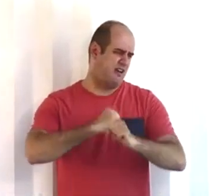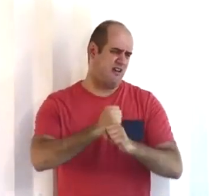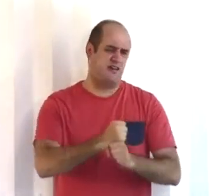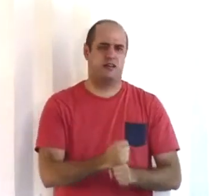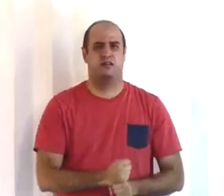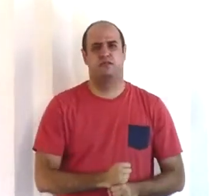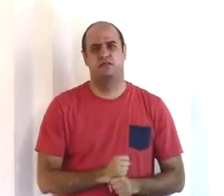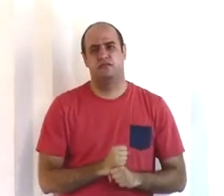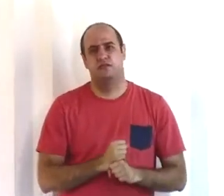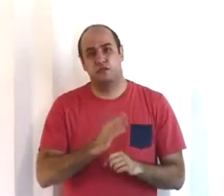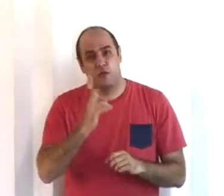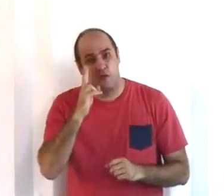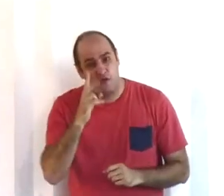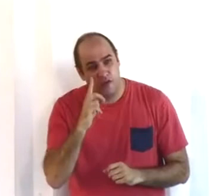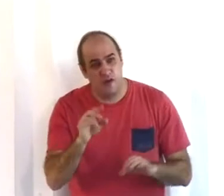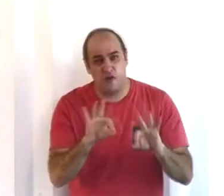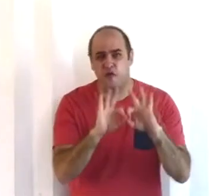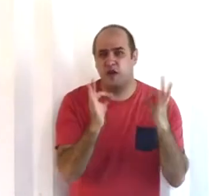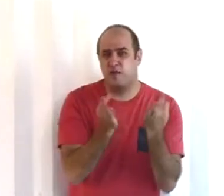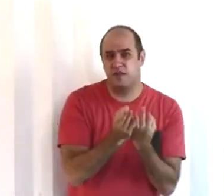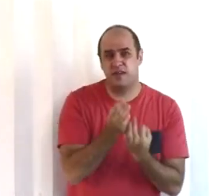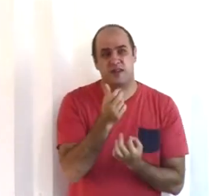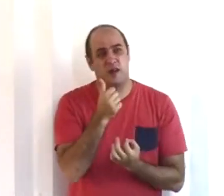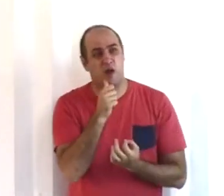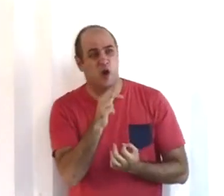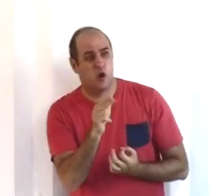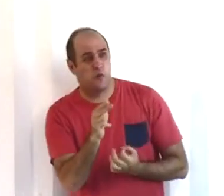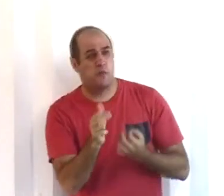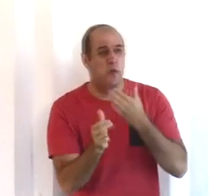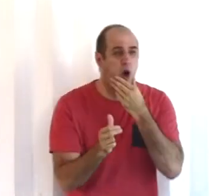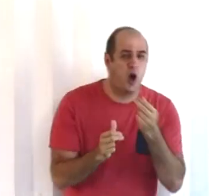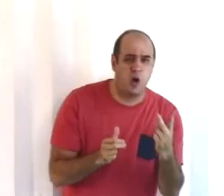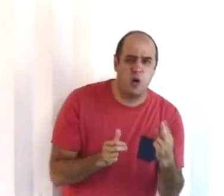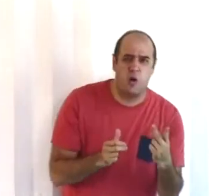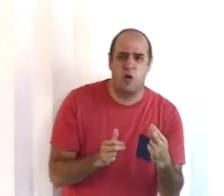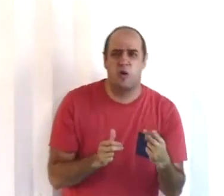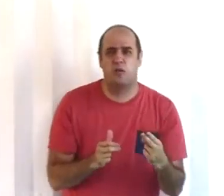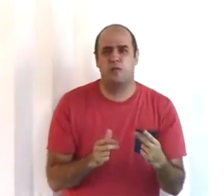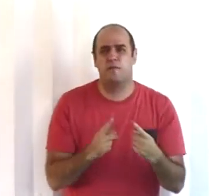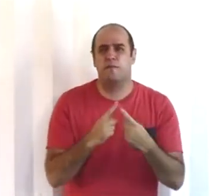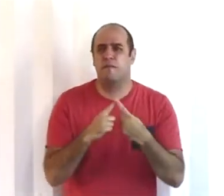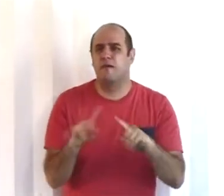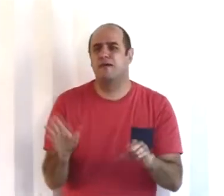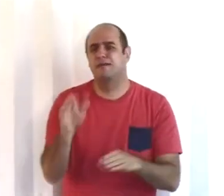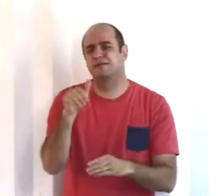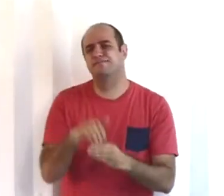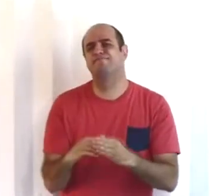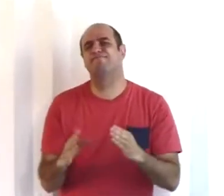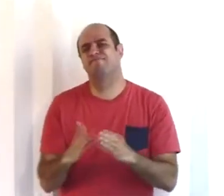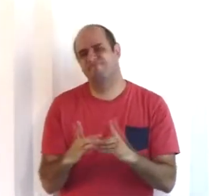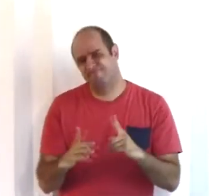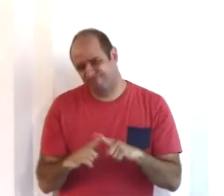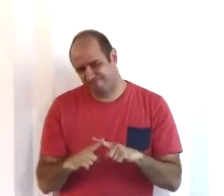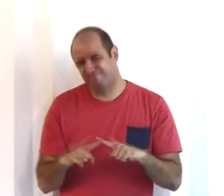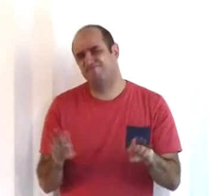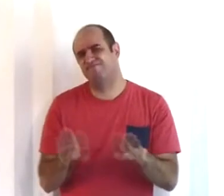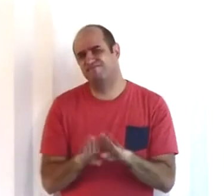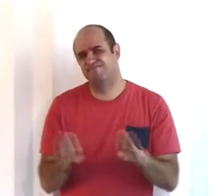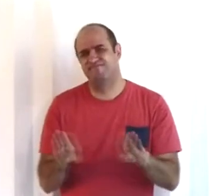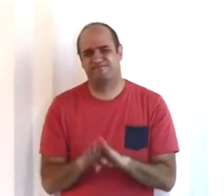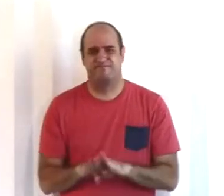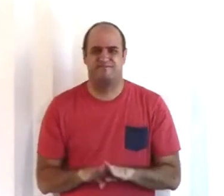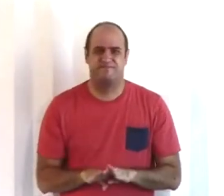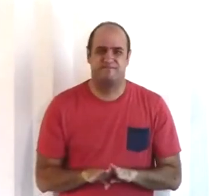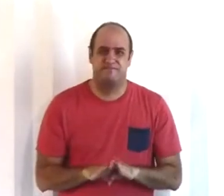situações familiares entre irmãos e irmãs, mas nós temos tantas divisões na igreja de Cristo, meus irmãos. A palavra de Deus